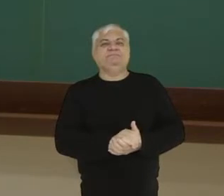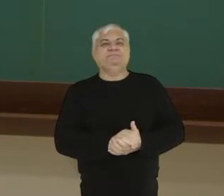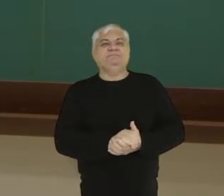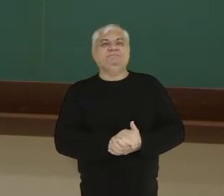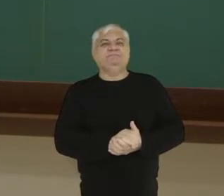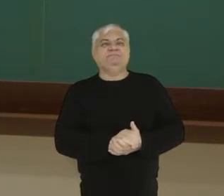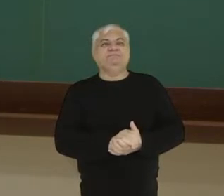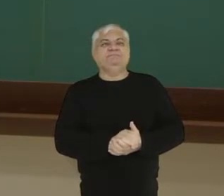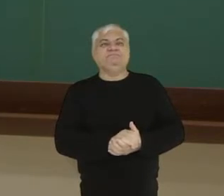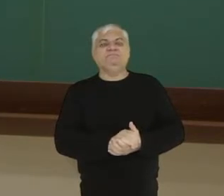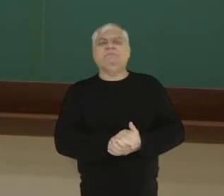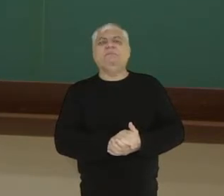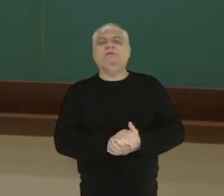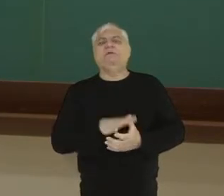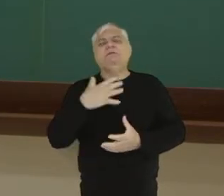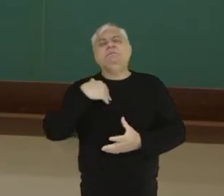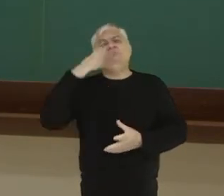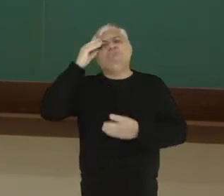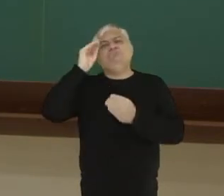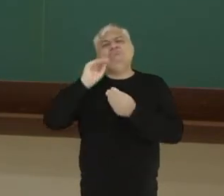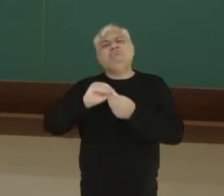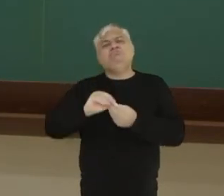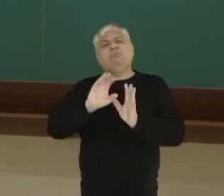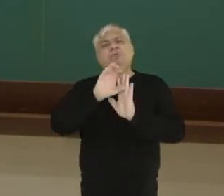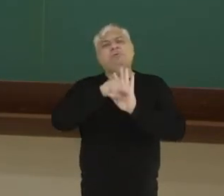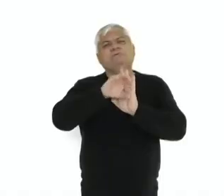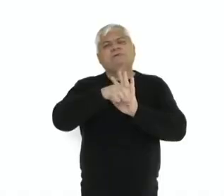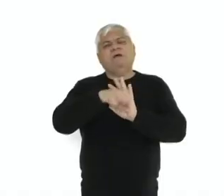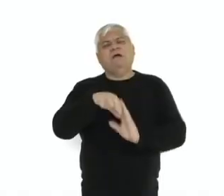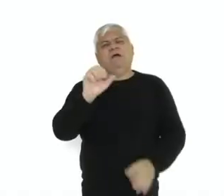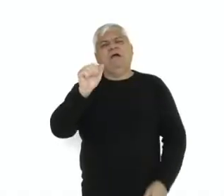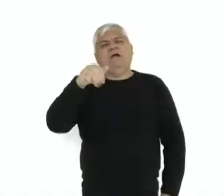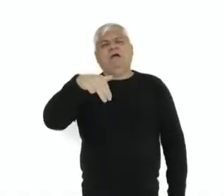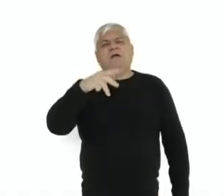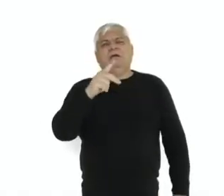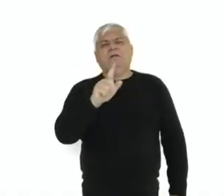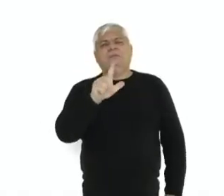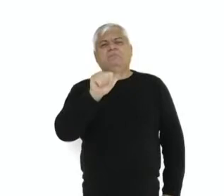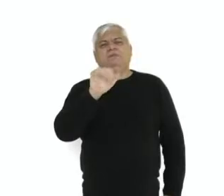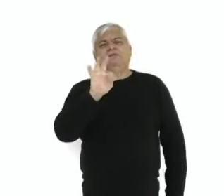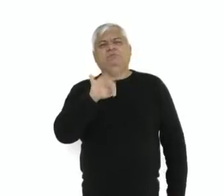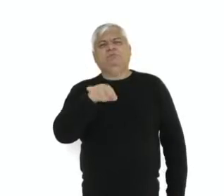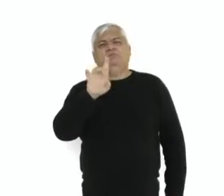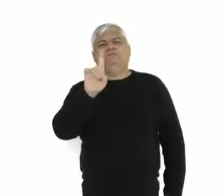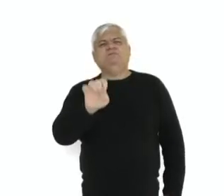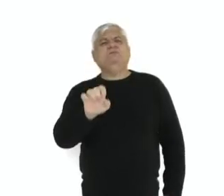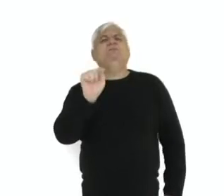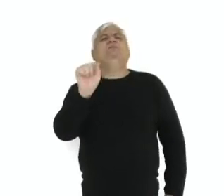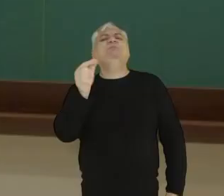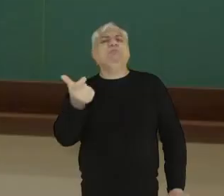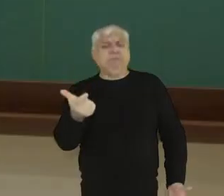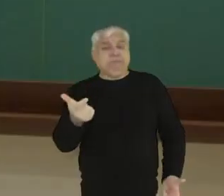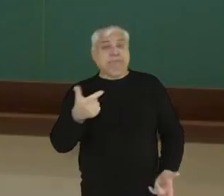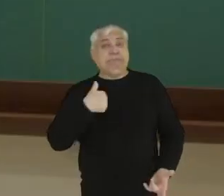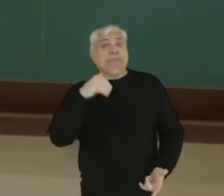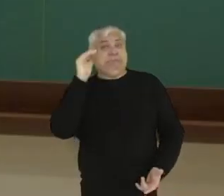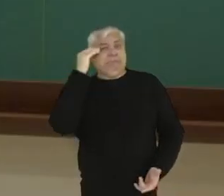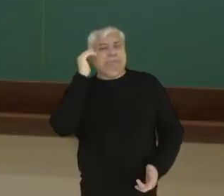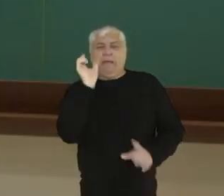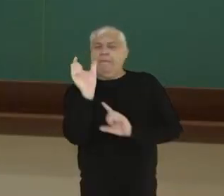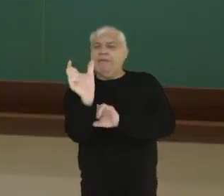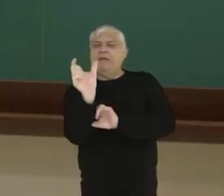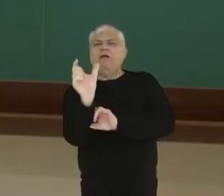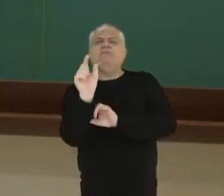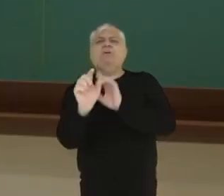O objetivo da nossa aula é compreender o conceito de amplitude. Então, nós vamos estudar hoje o conceito